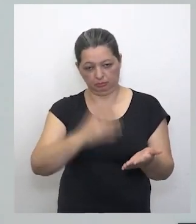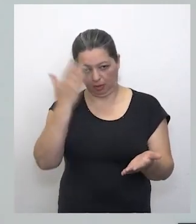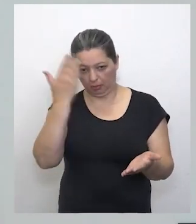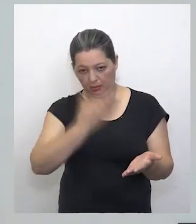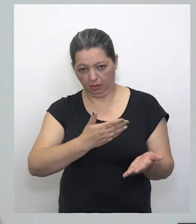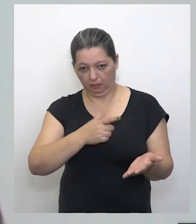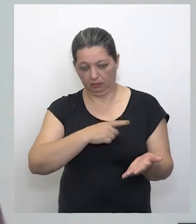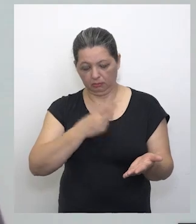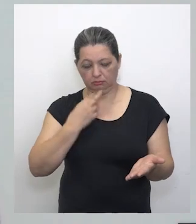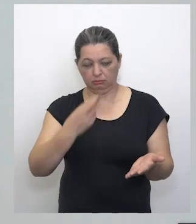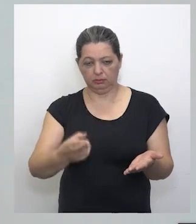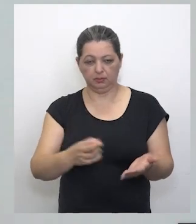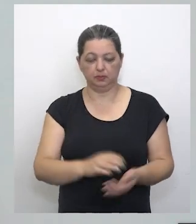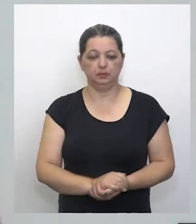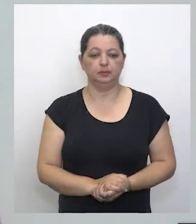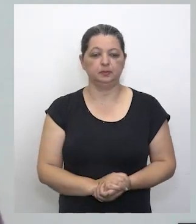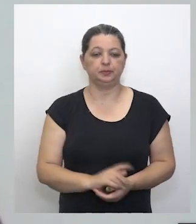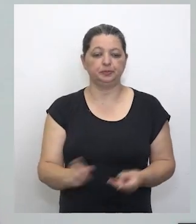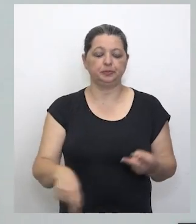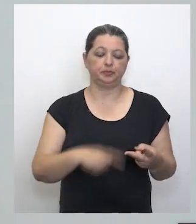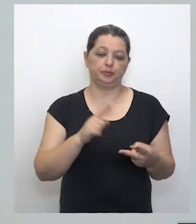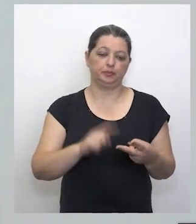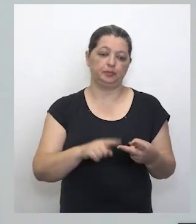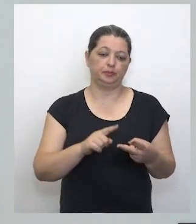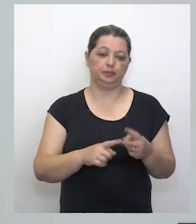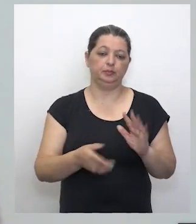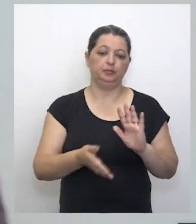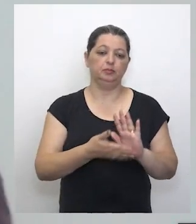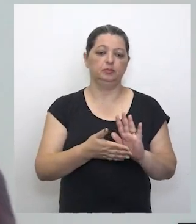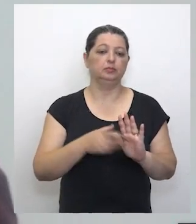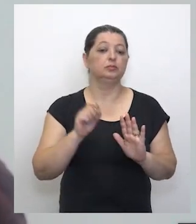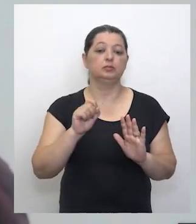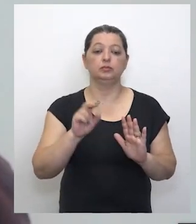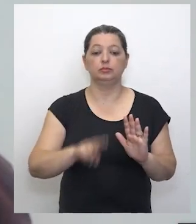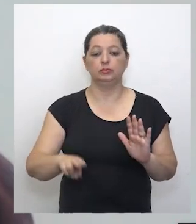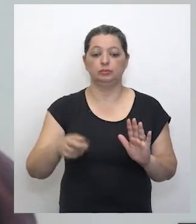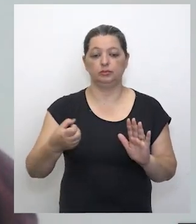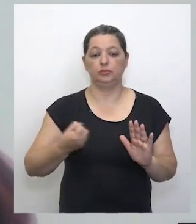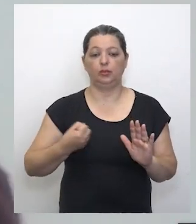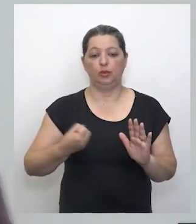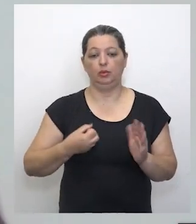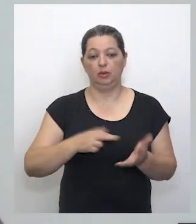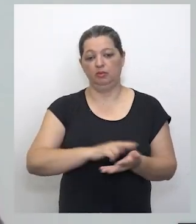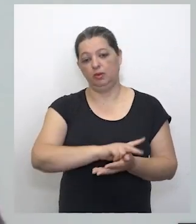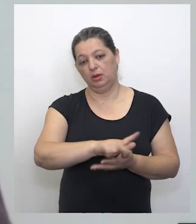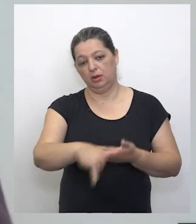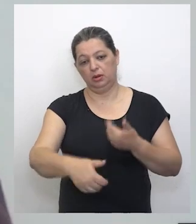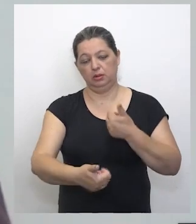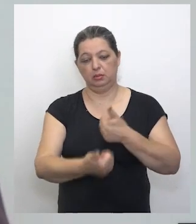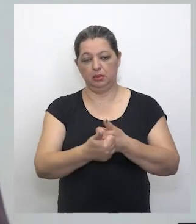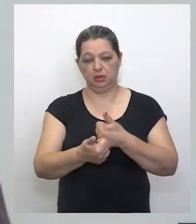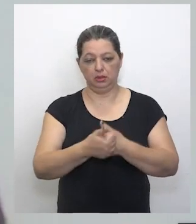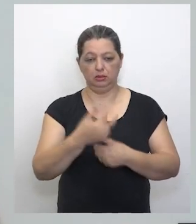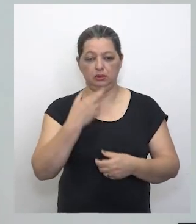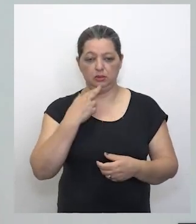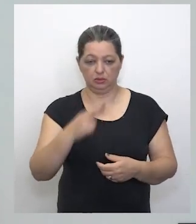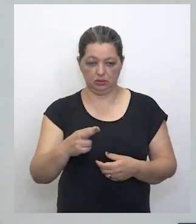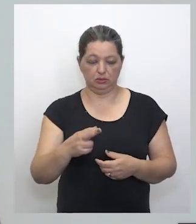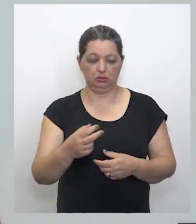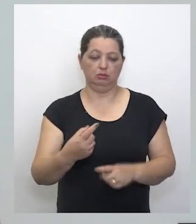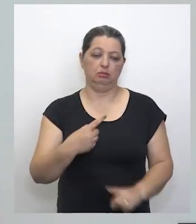Num segundo momento, a proposta é determinar qual que é o número entre vários mais próximo do resultado de uma adição ou